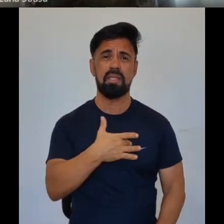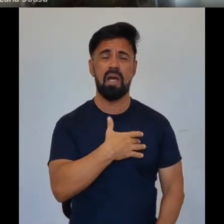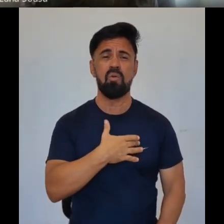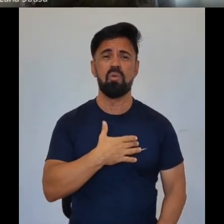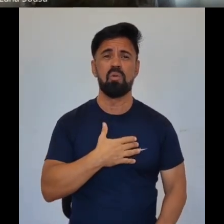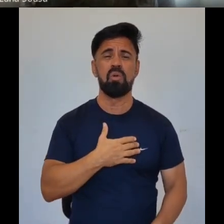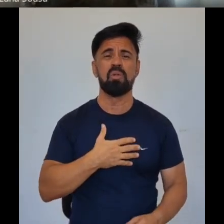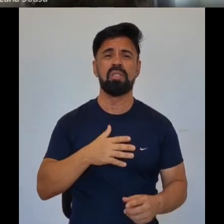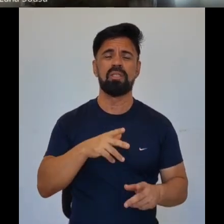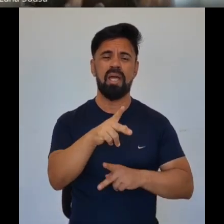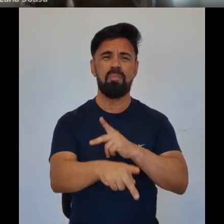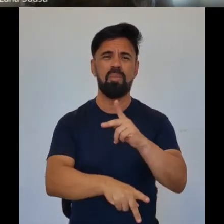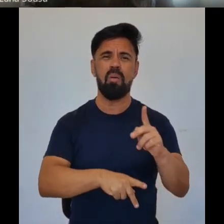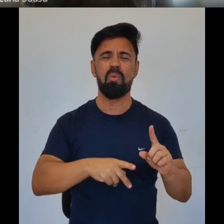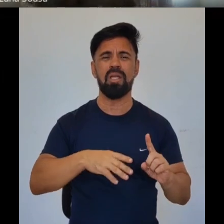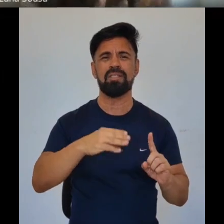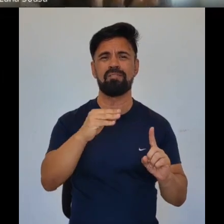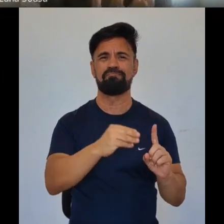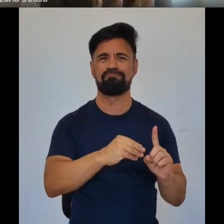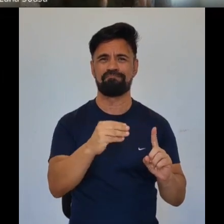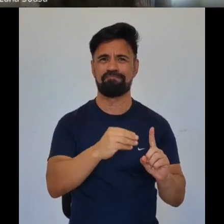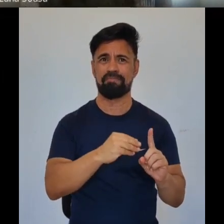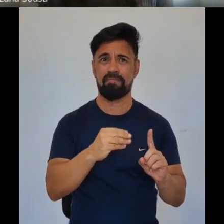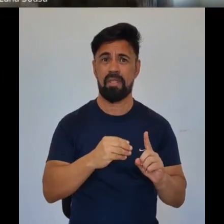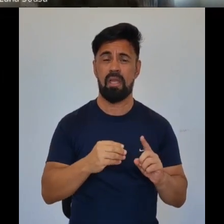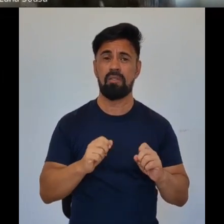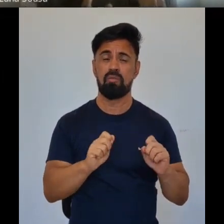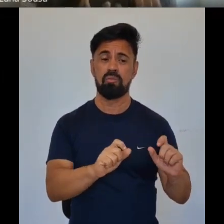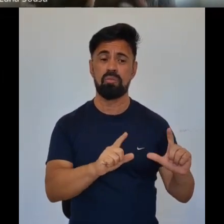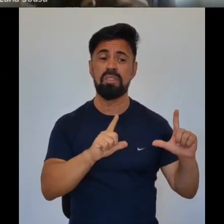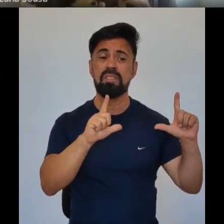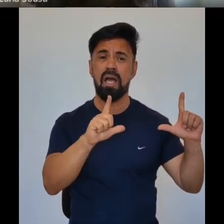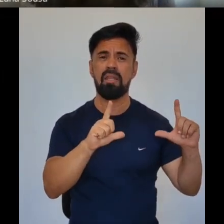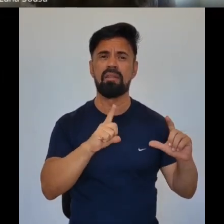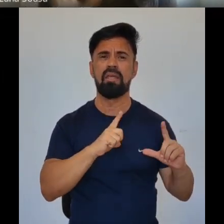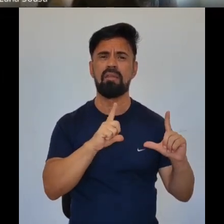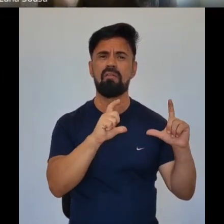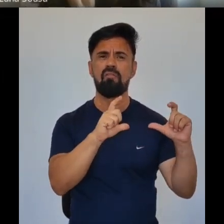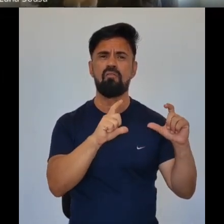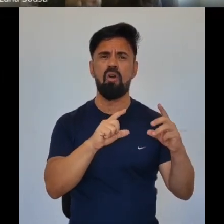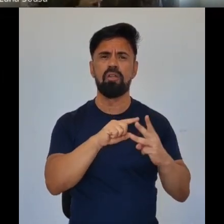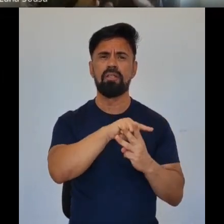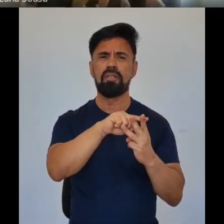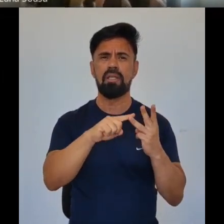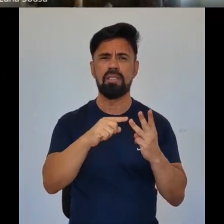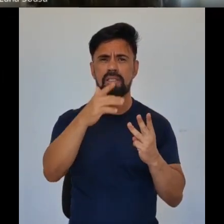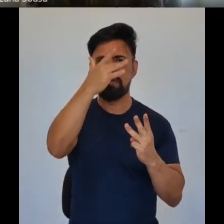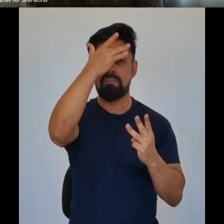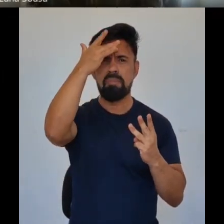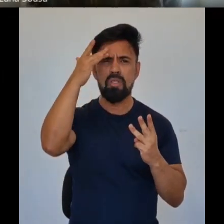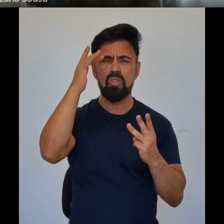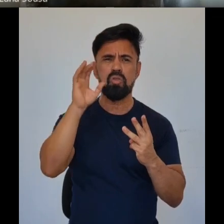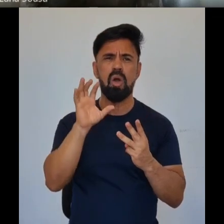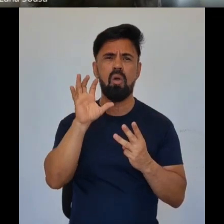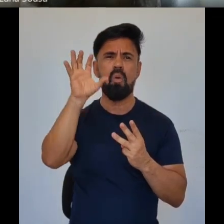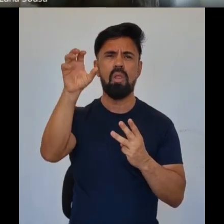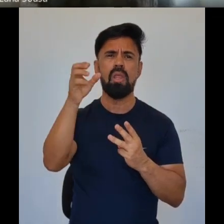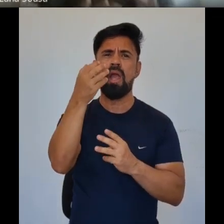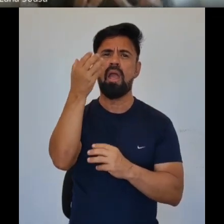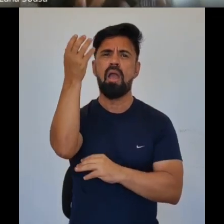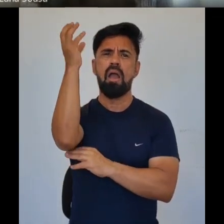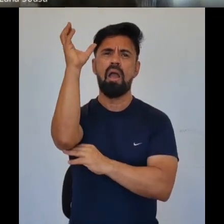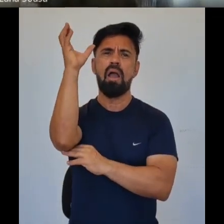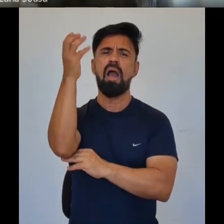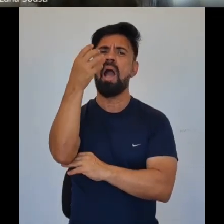específicas vulneráveis. No slide nós temos uma foto de 3 pessoas colhendo maçãs de uma árvore. Uma